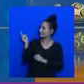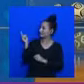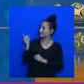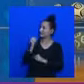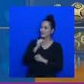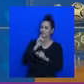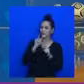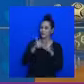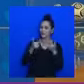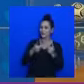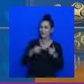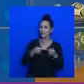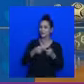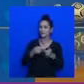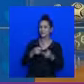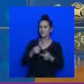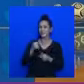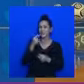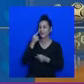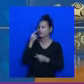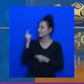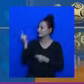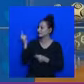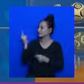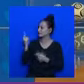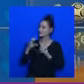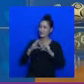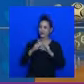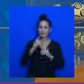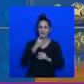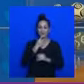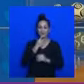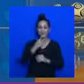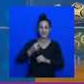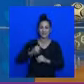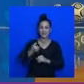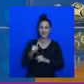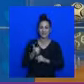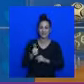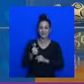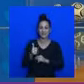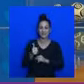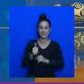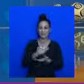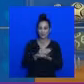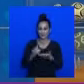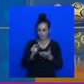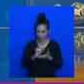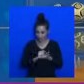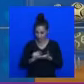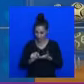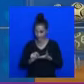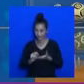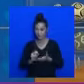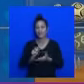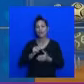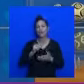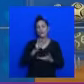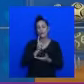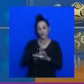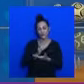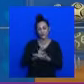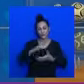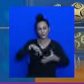para você. Bola vermelha, número 11. Vermelha, 11. Começou marcando, o Globo